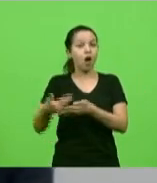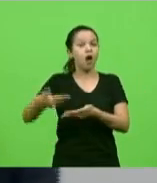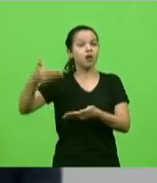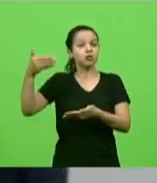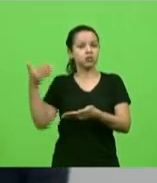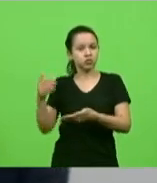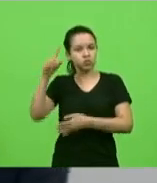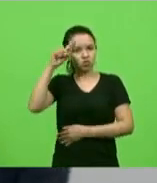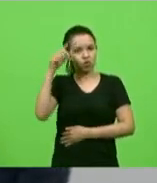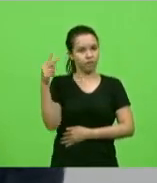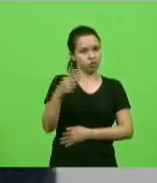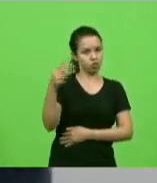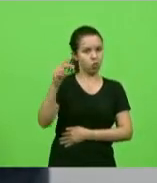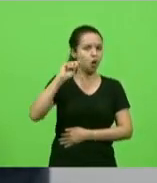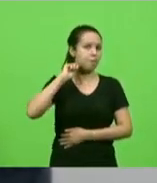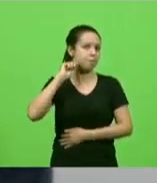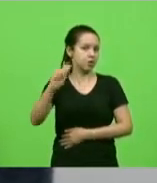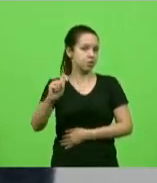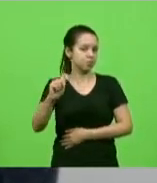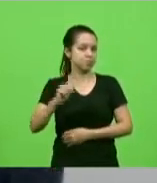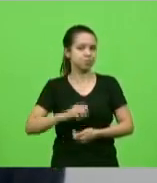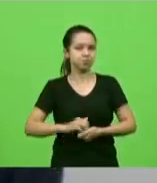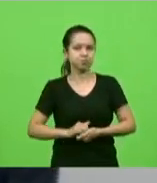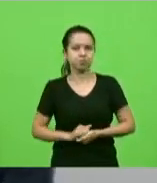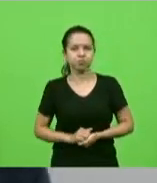22 de abril.